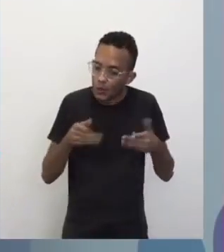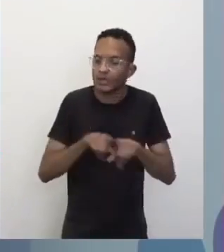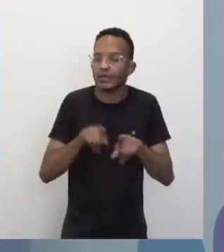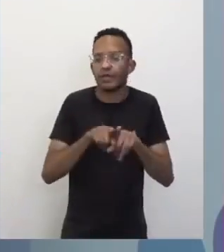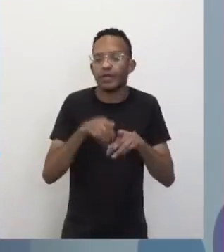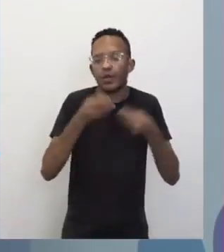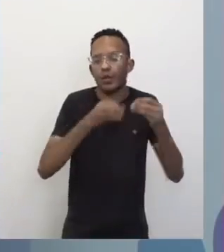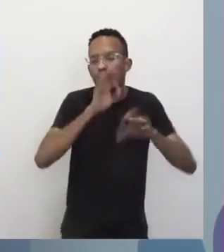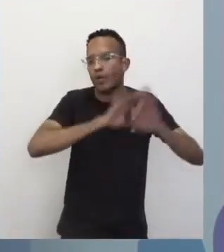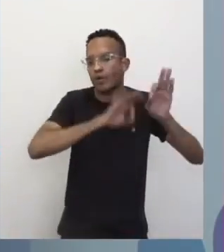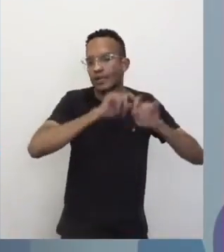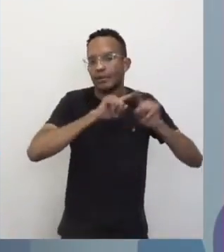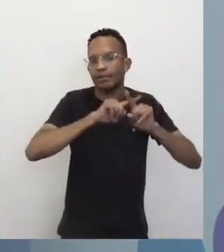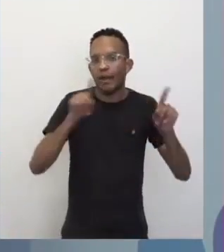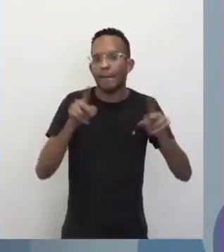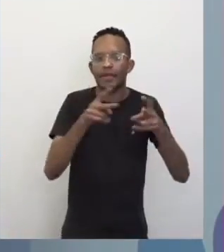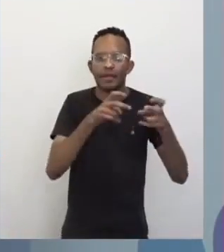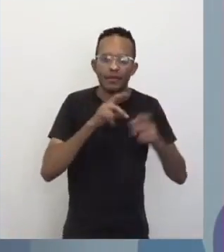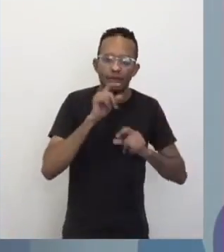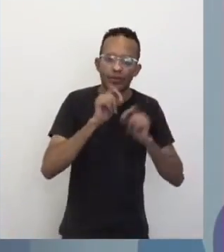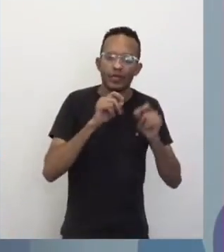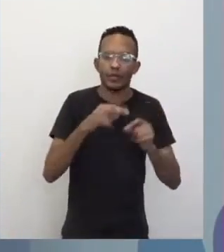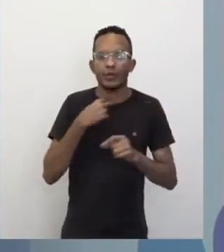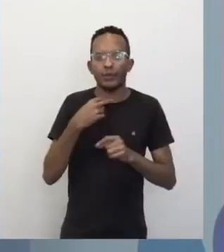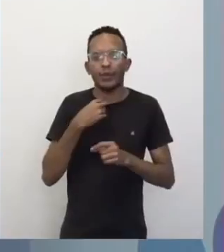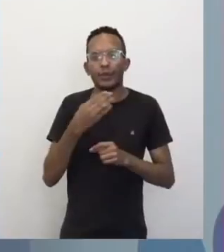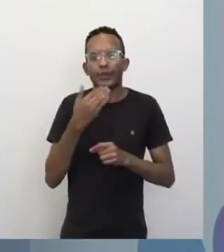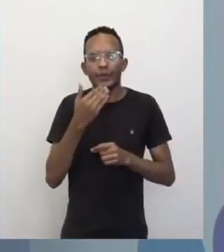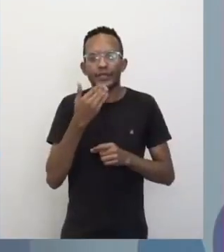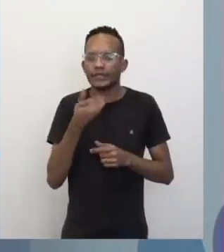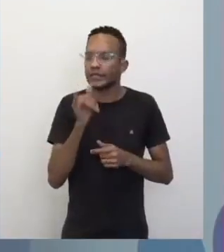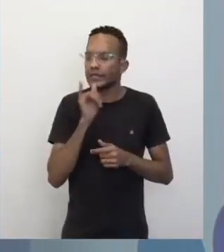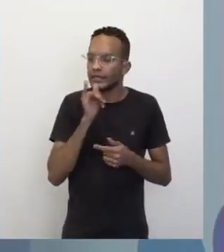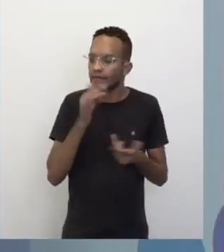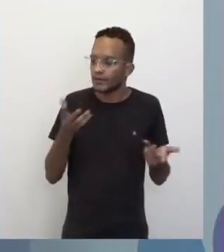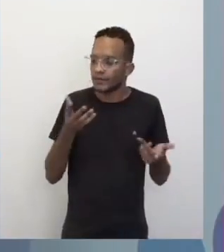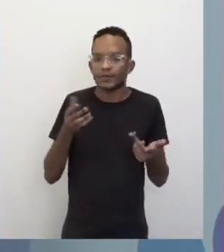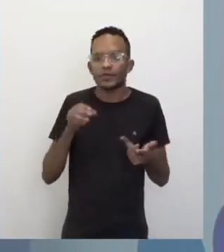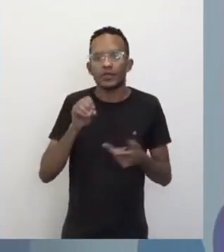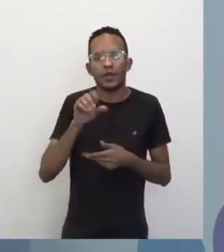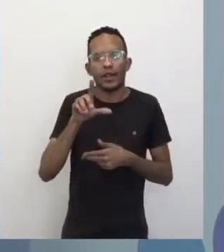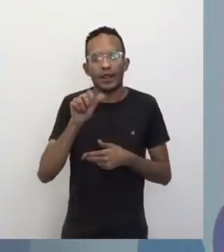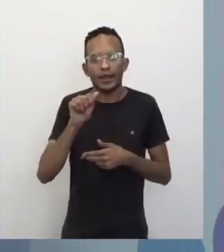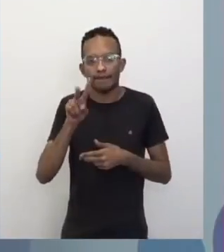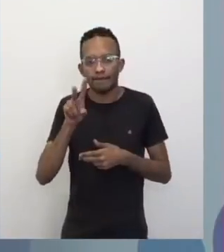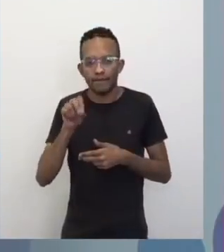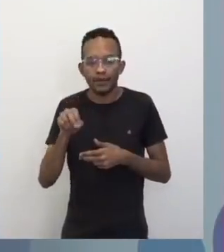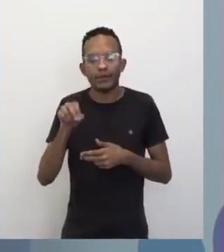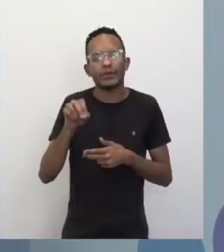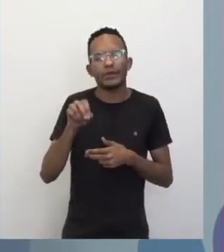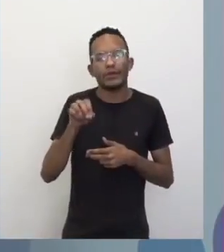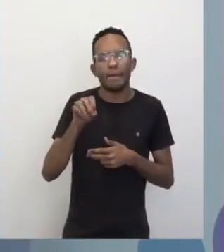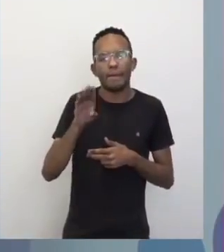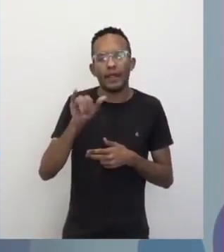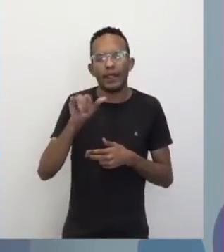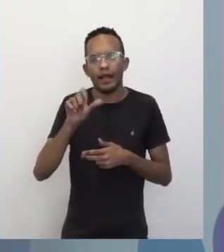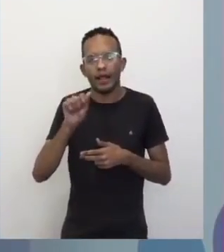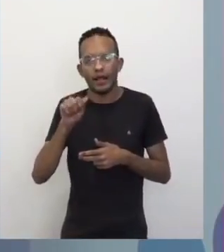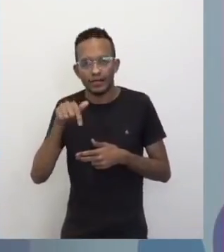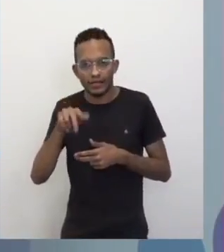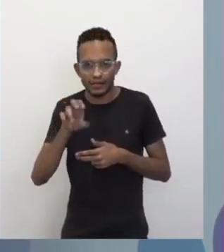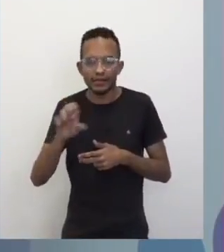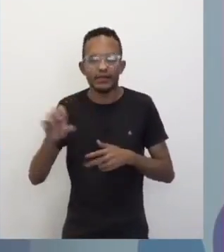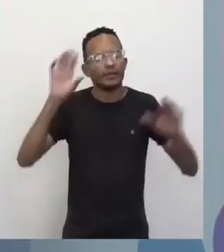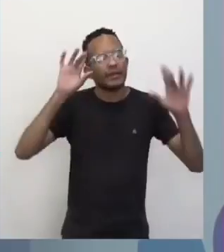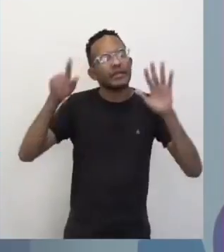juízo de valor, mas percebendo que, olha, não posso exigir, por exemplo, do Olavo Bilac, pensamentos próprios